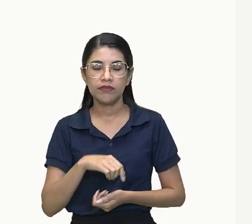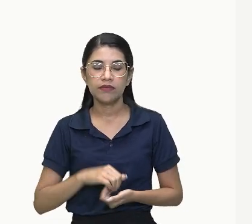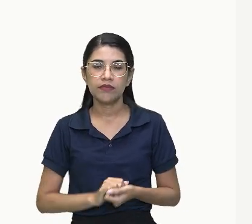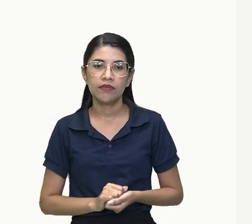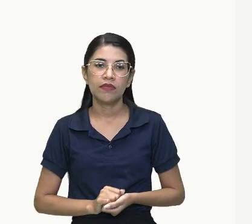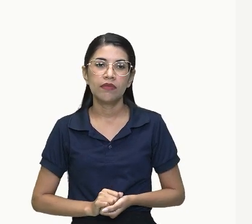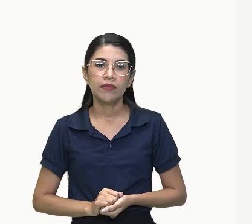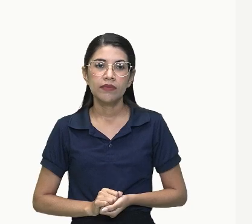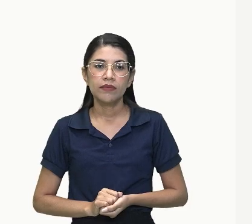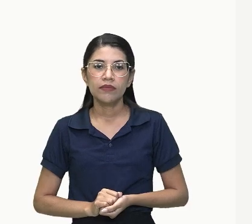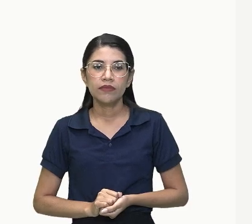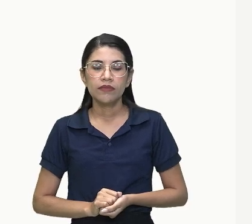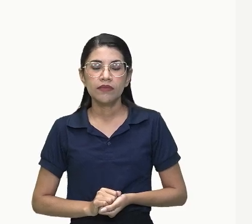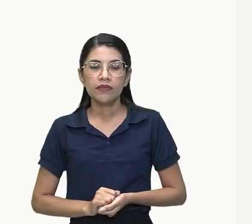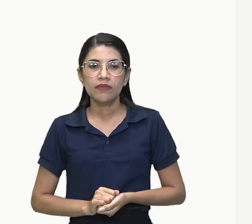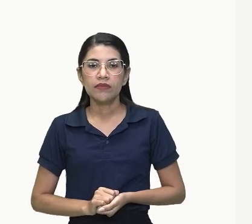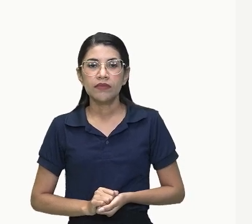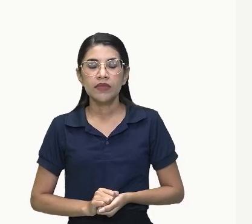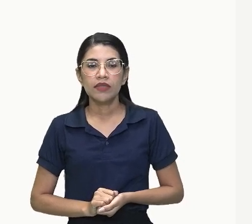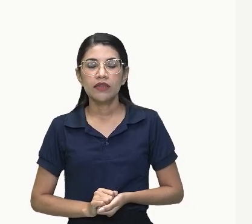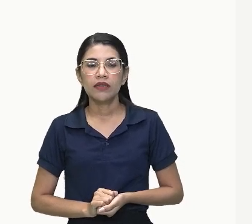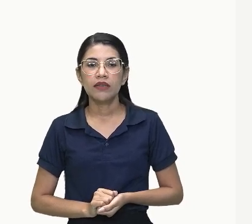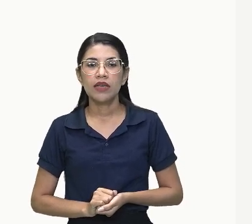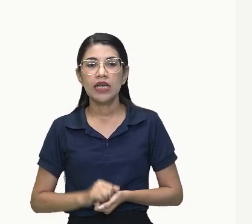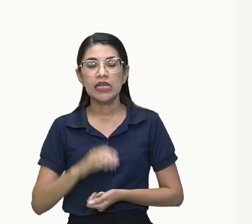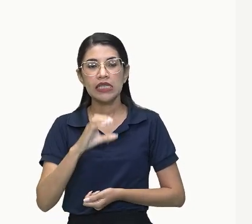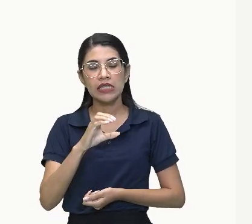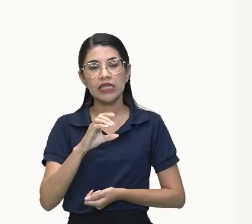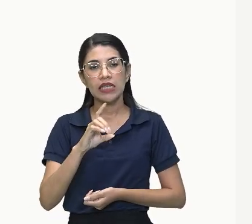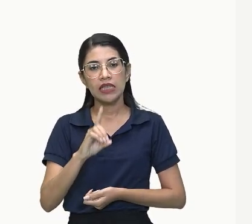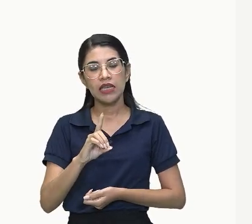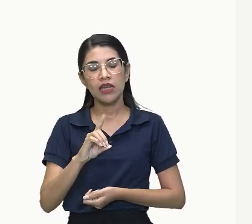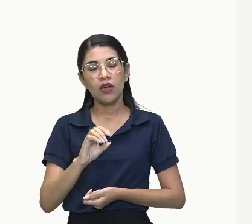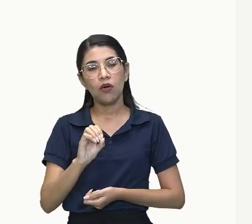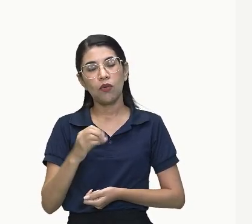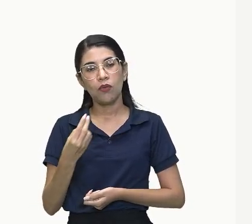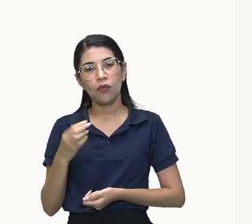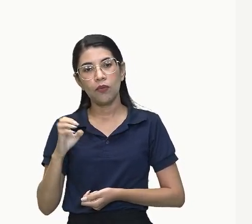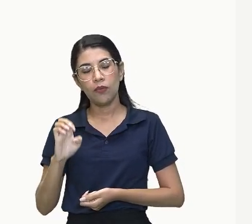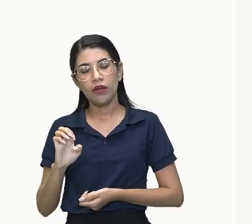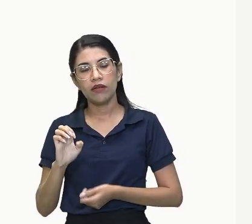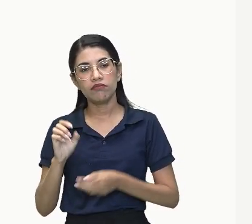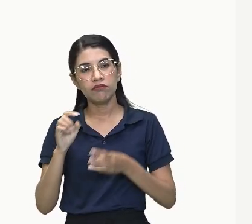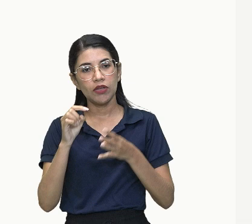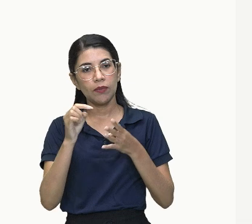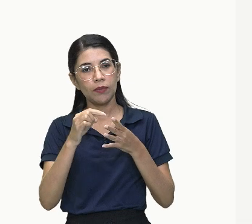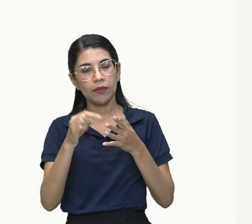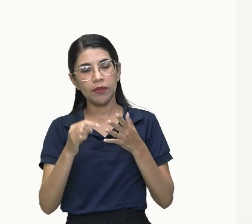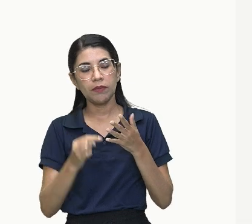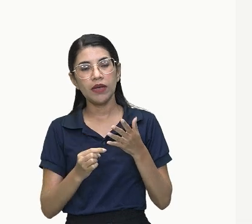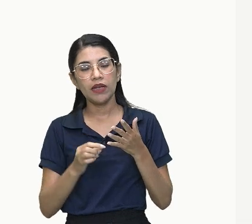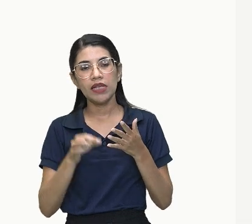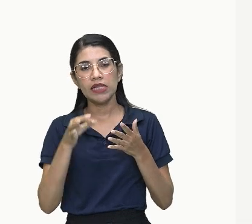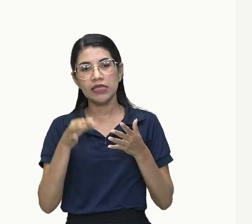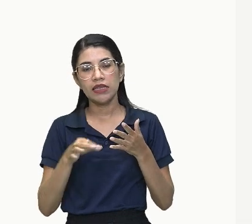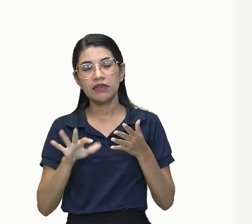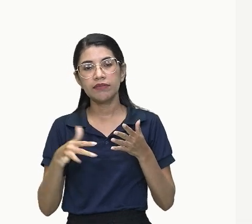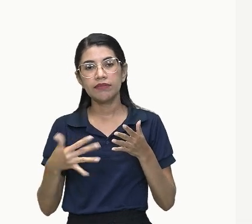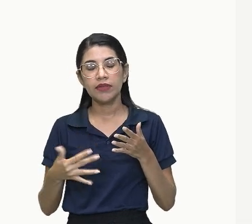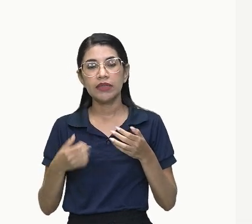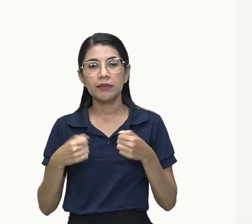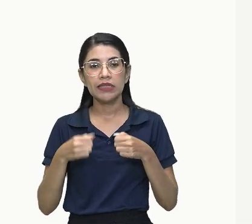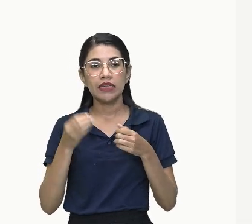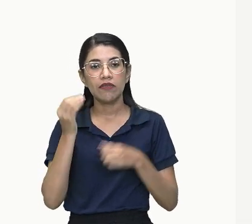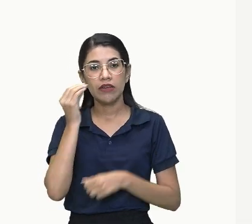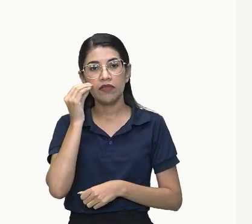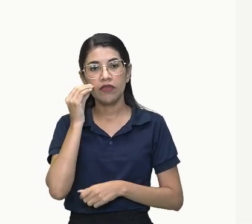valem. Ou a alternativa C, ou a alternativa D, ou a alternativa E, né? Uma dessas três vai estar correta. Aí eu tenho que observar